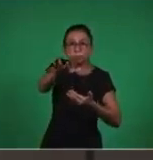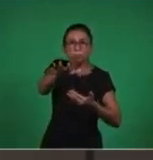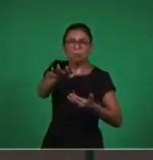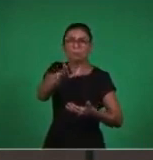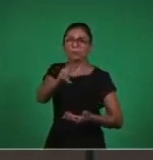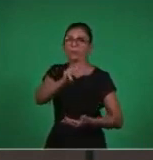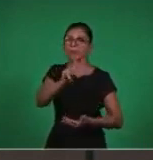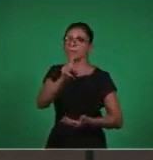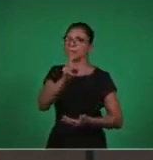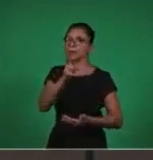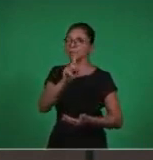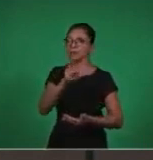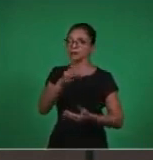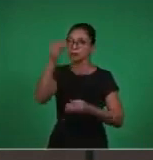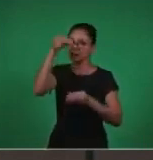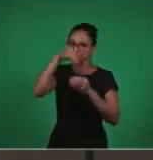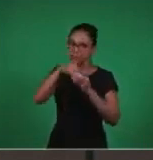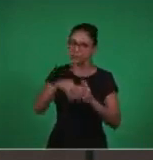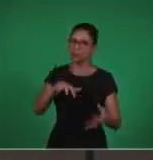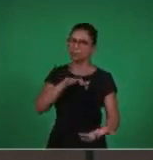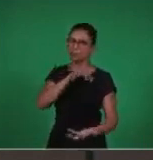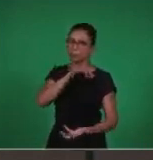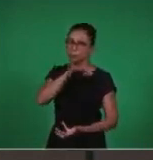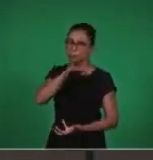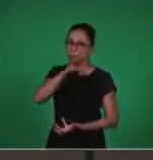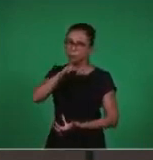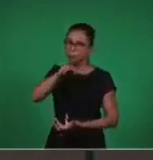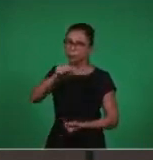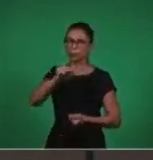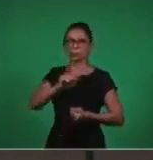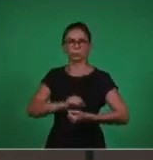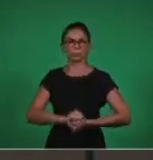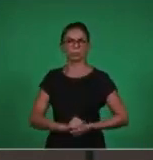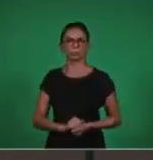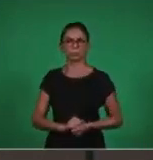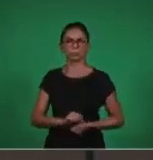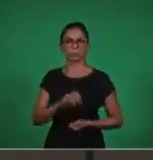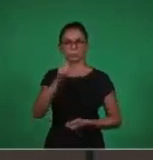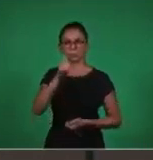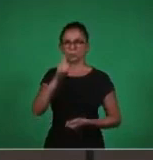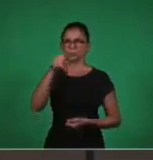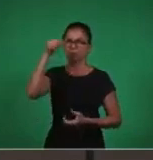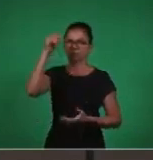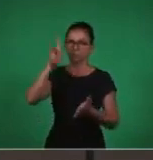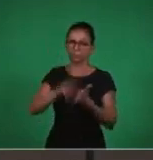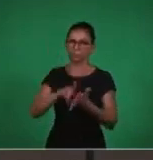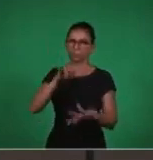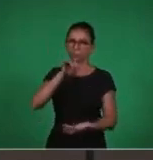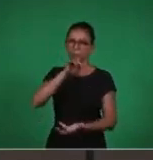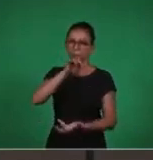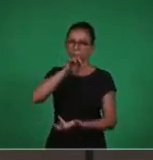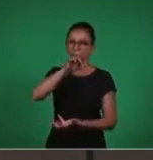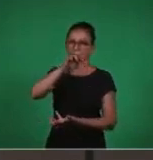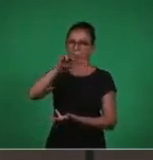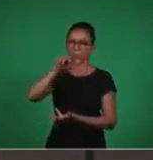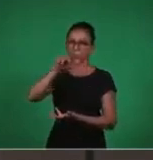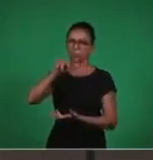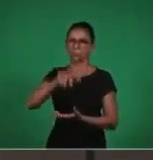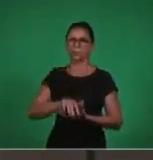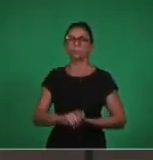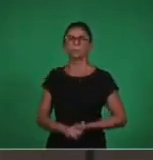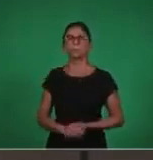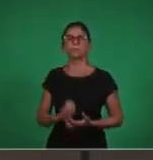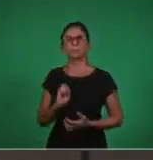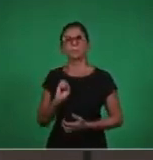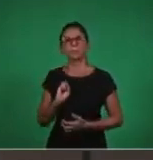quarta medida é ciência. Vamos aqui. Então, ciência